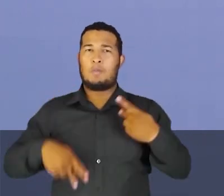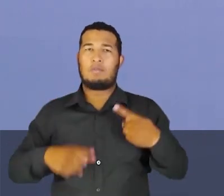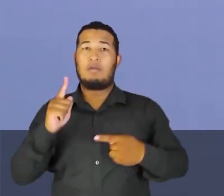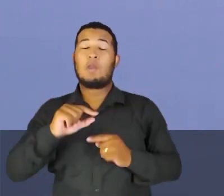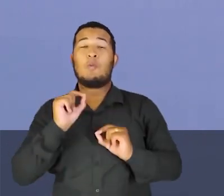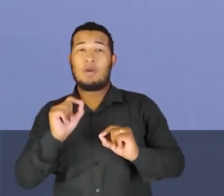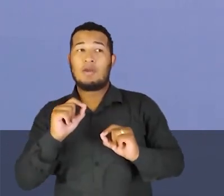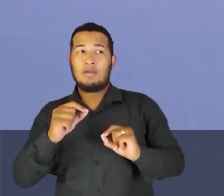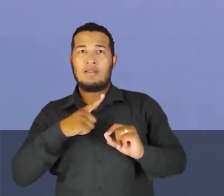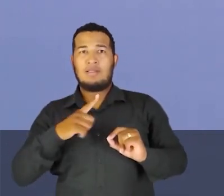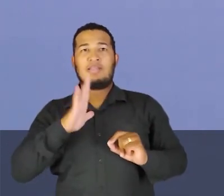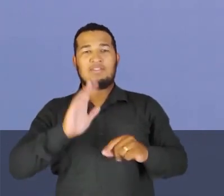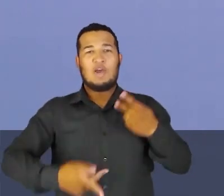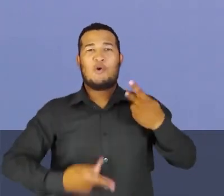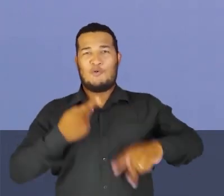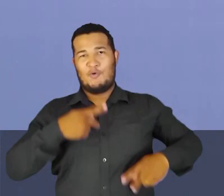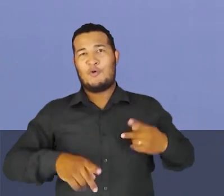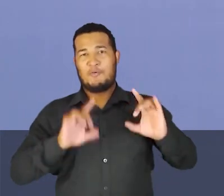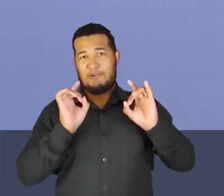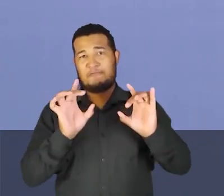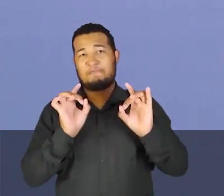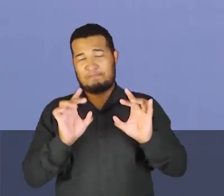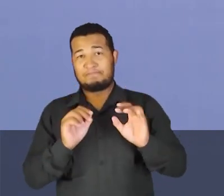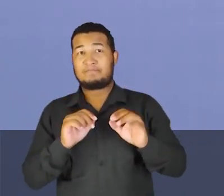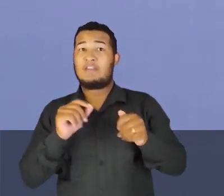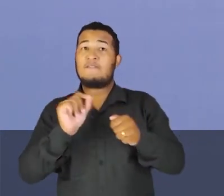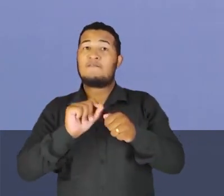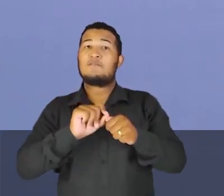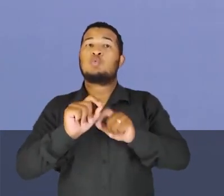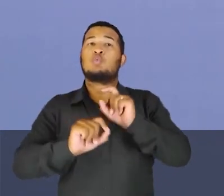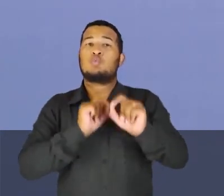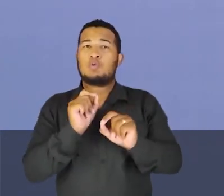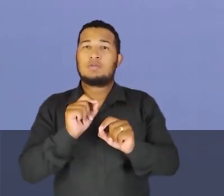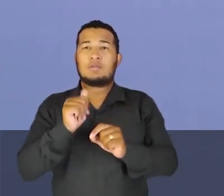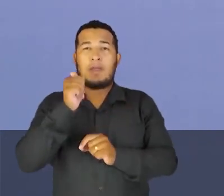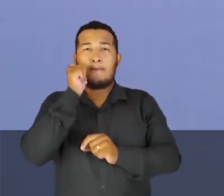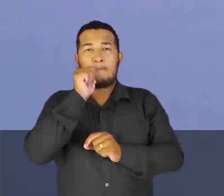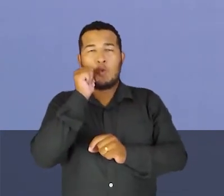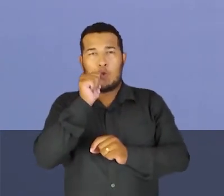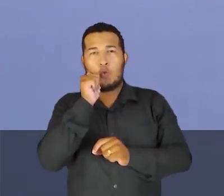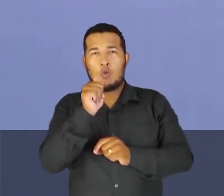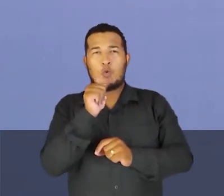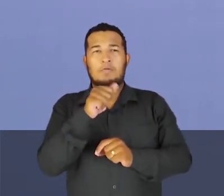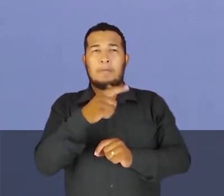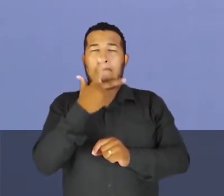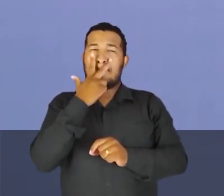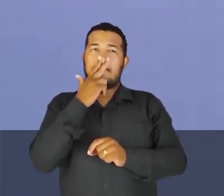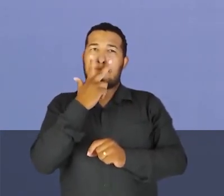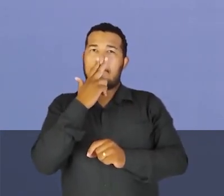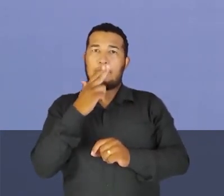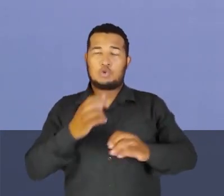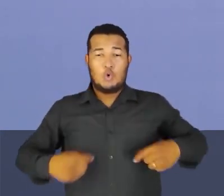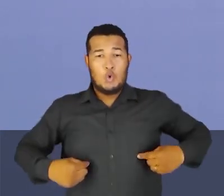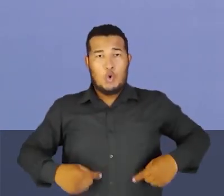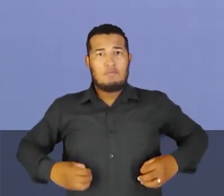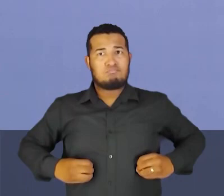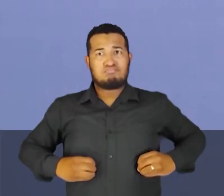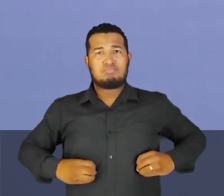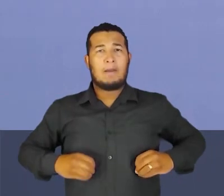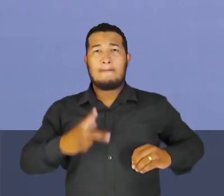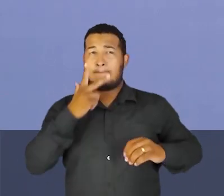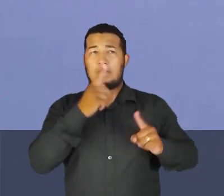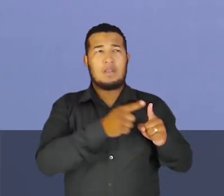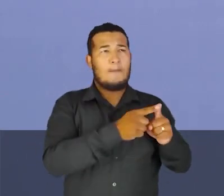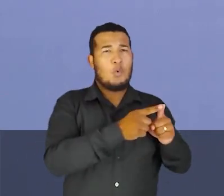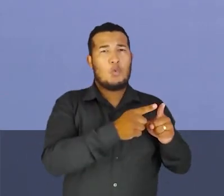contendo esses hormônios, o estrogênio e a progesterona, que fazem com que a mulher ela não tenha ovulação durante um período